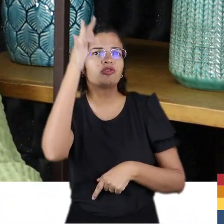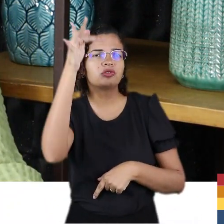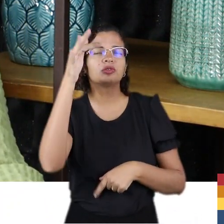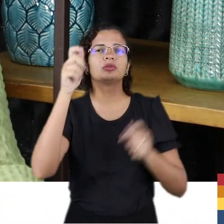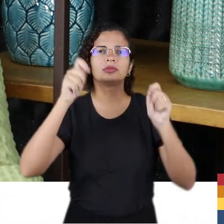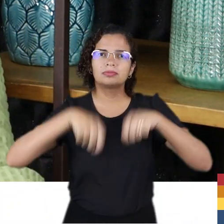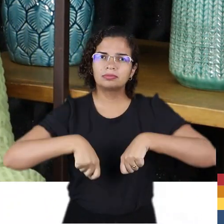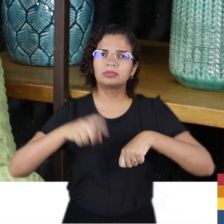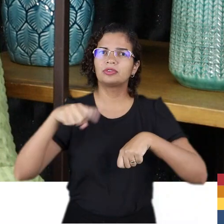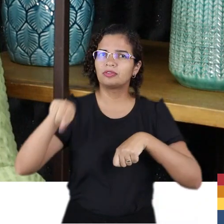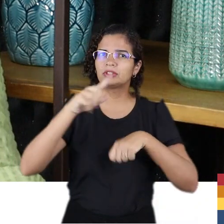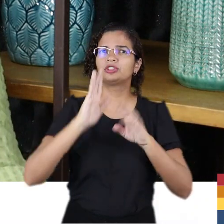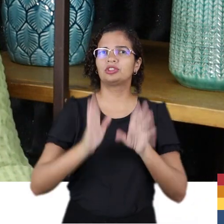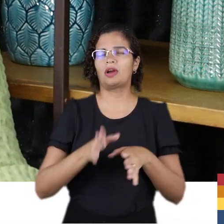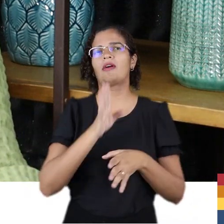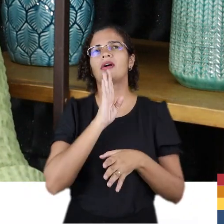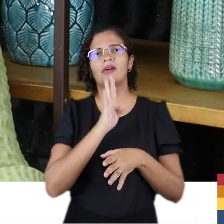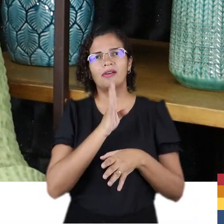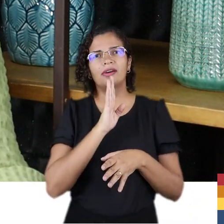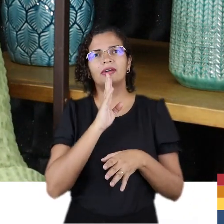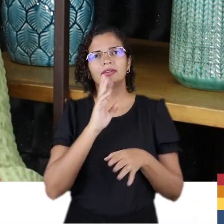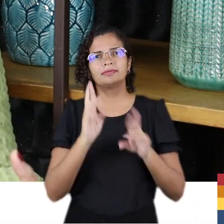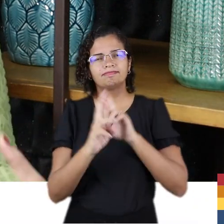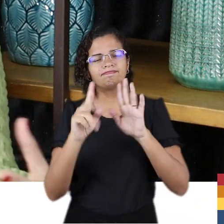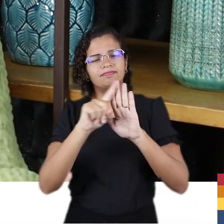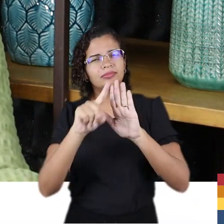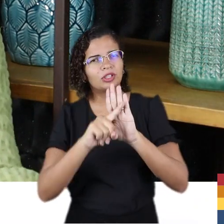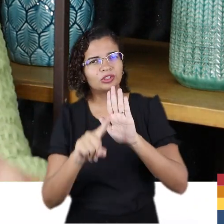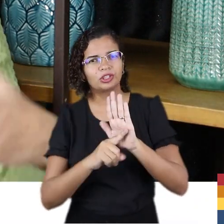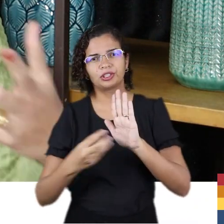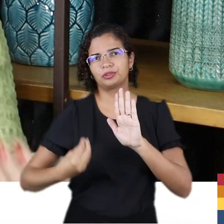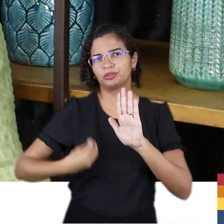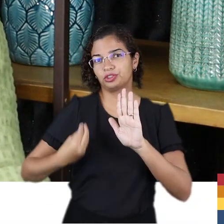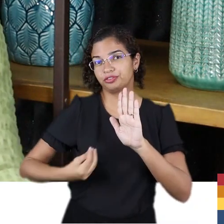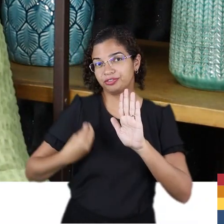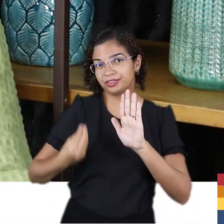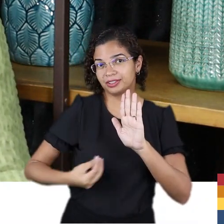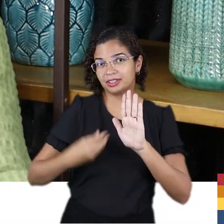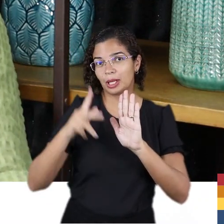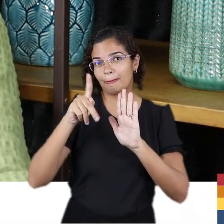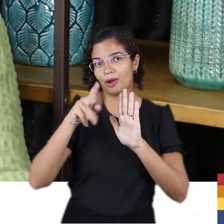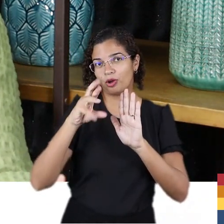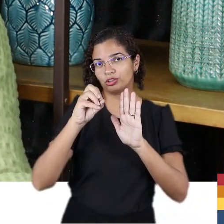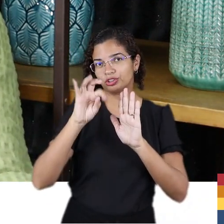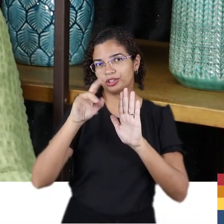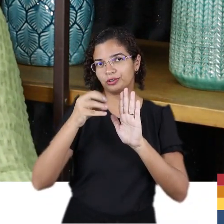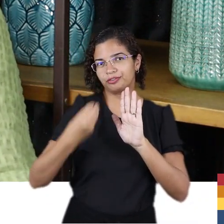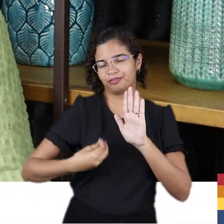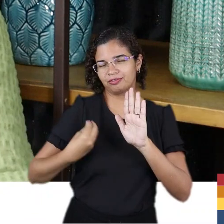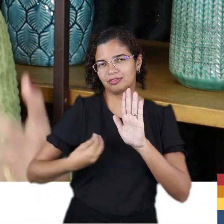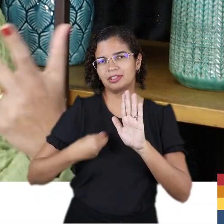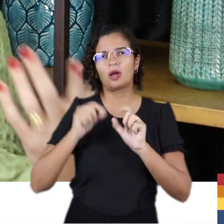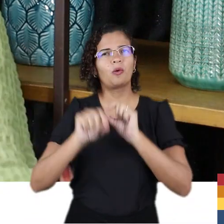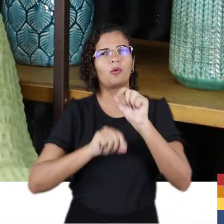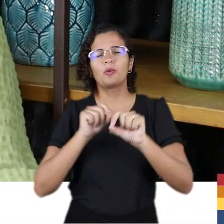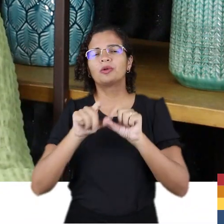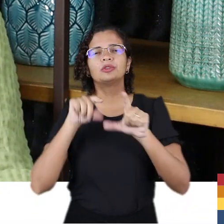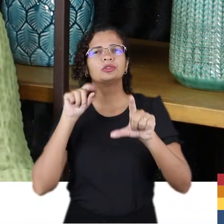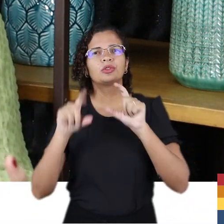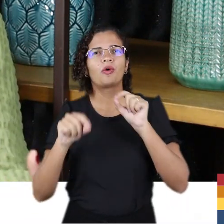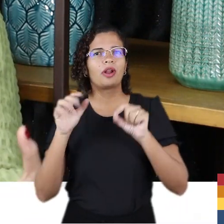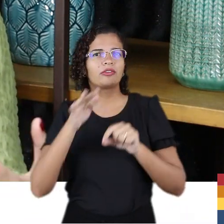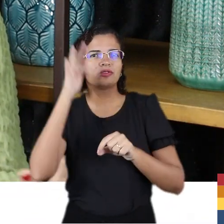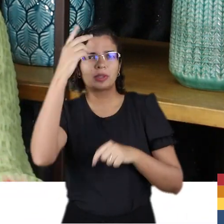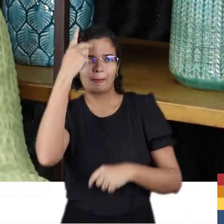bem falou, relacionado aos projetos de vida, né? E as especificidades daquilo que eles desenharam, né? Para a sua vida pessoal,